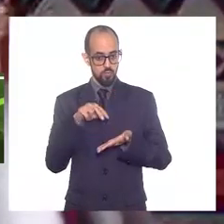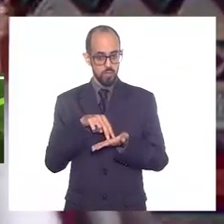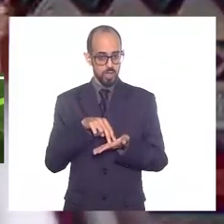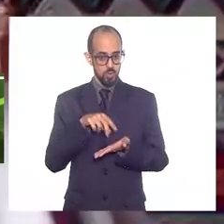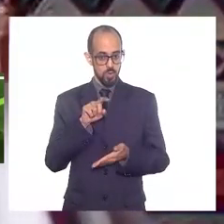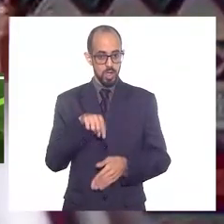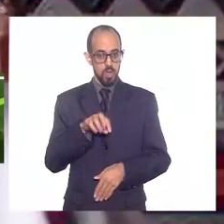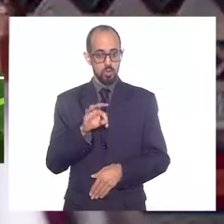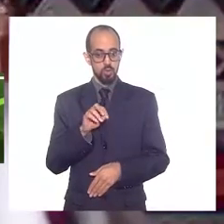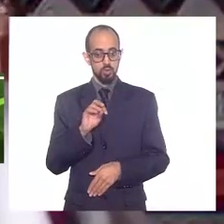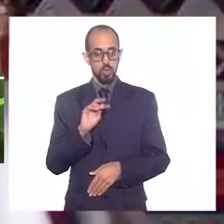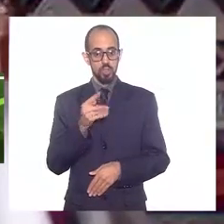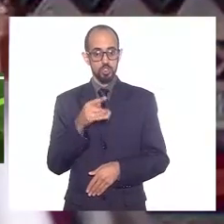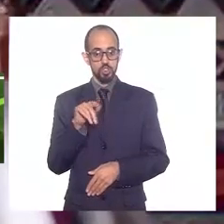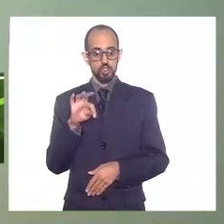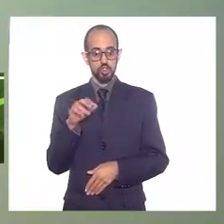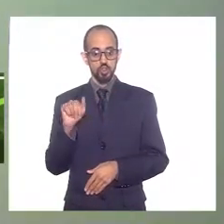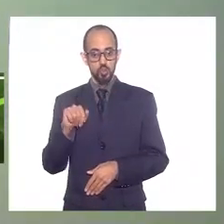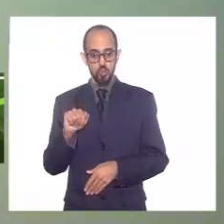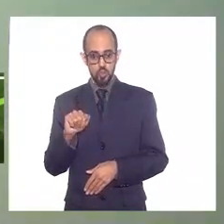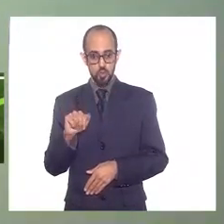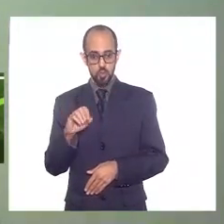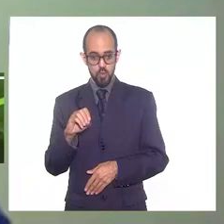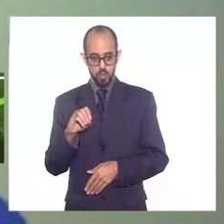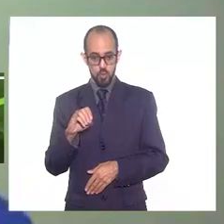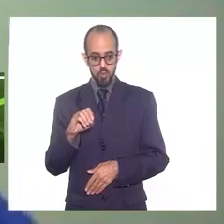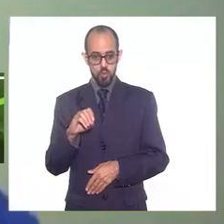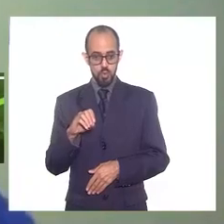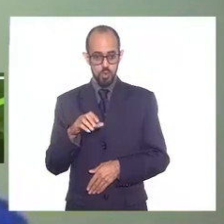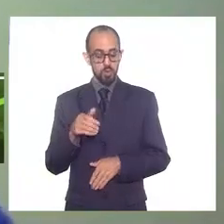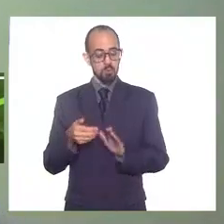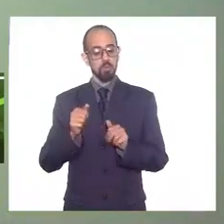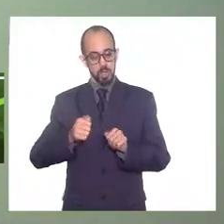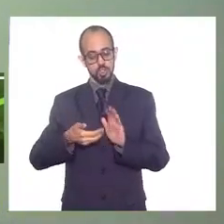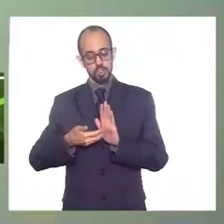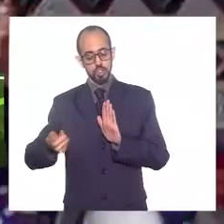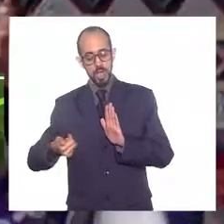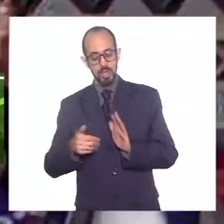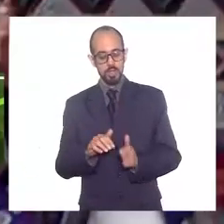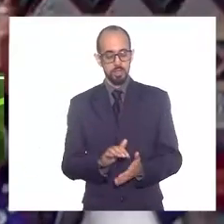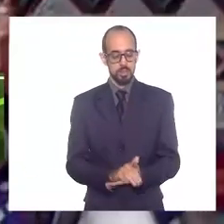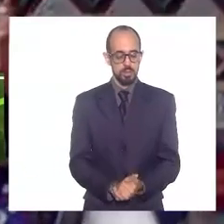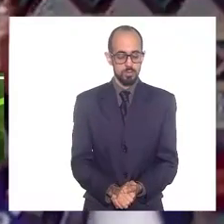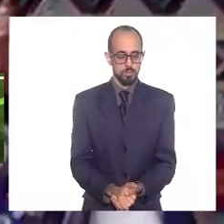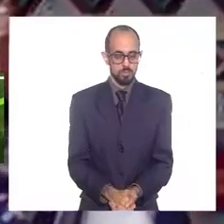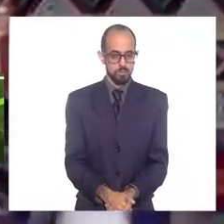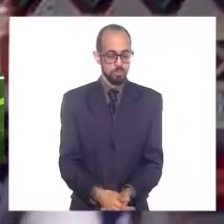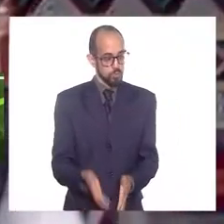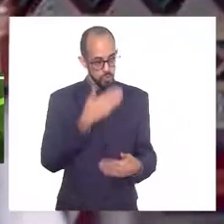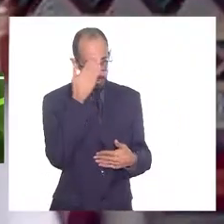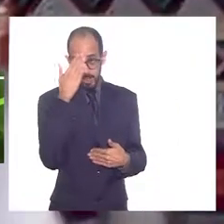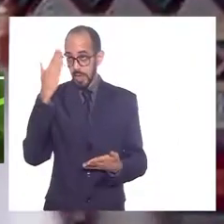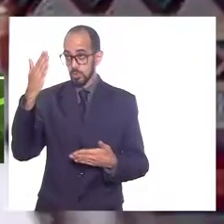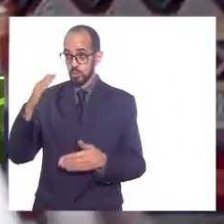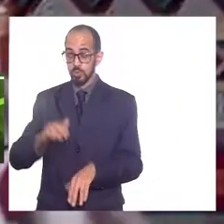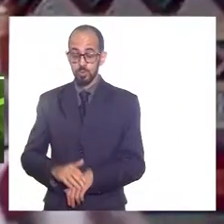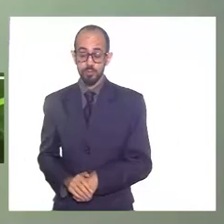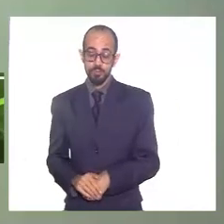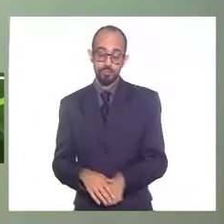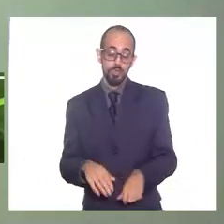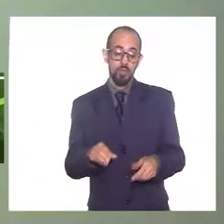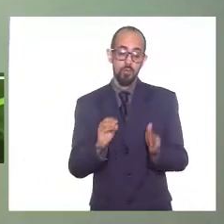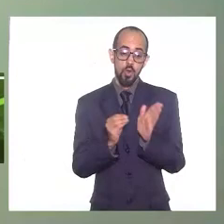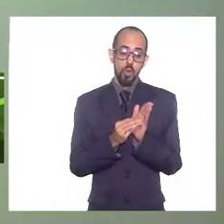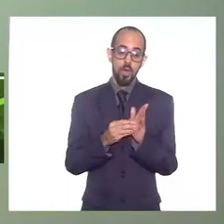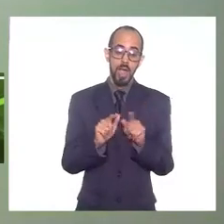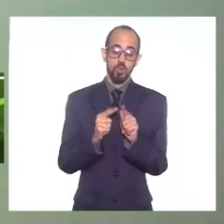é o potinho capoeira aqui ó bom obrigado tá eu vou para colocar no grupo